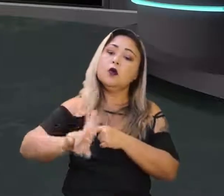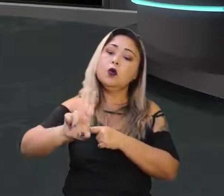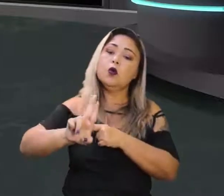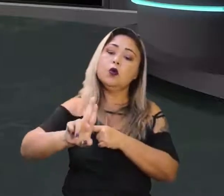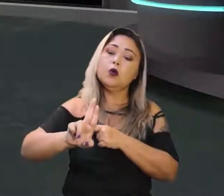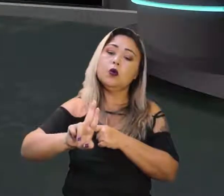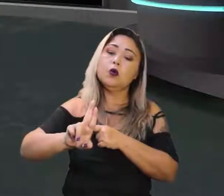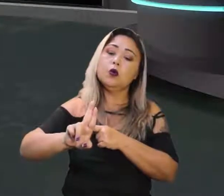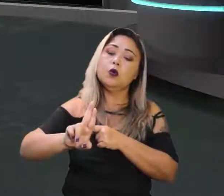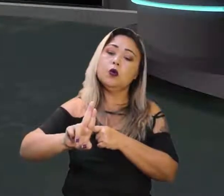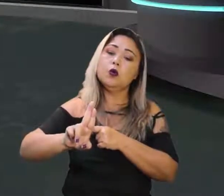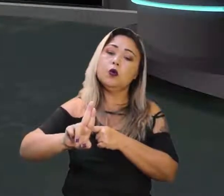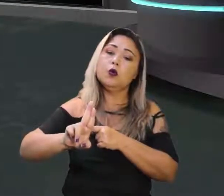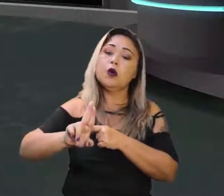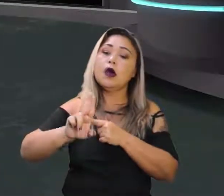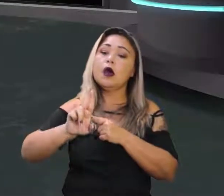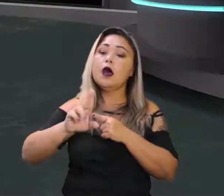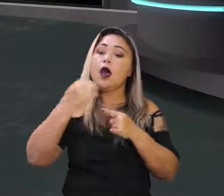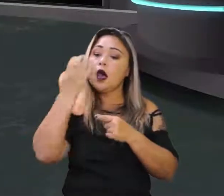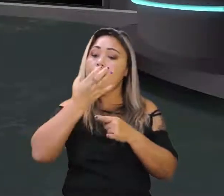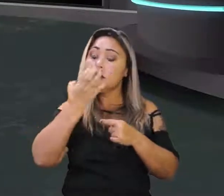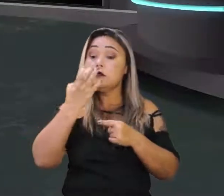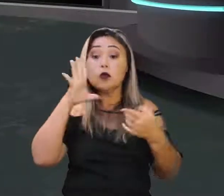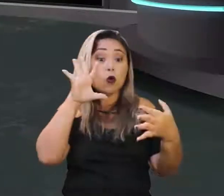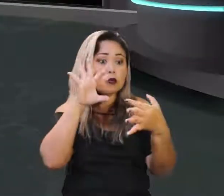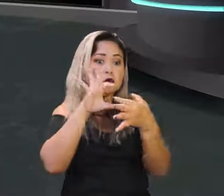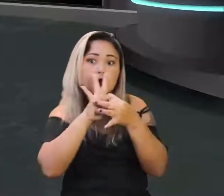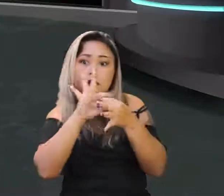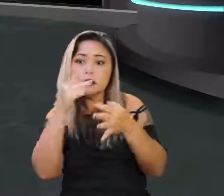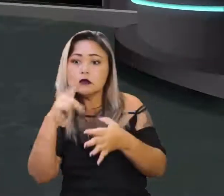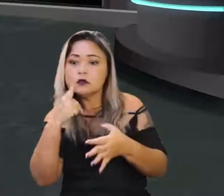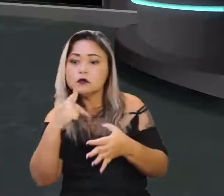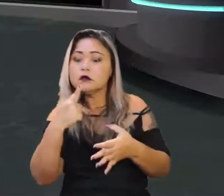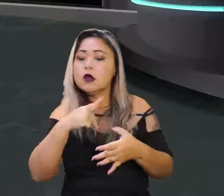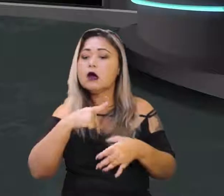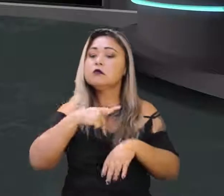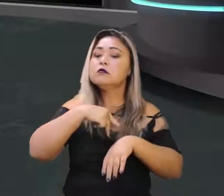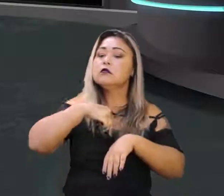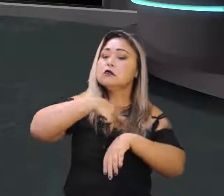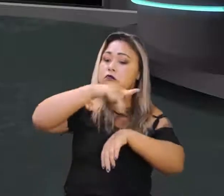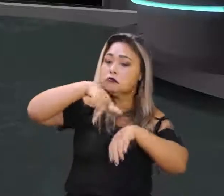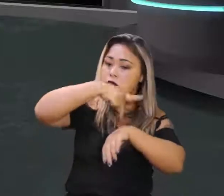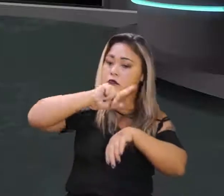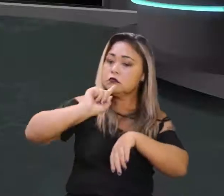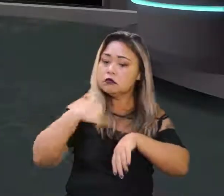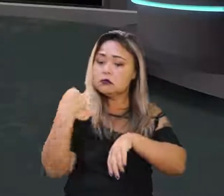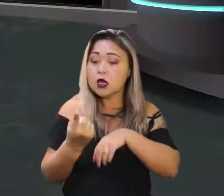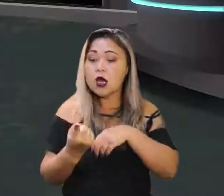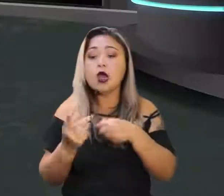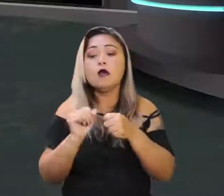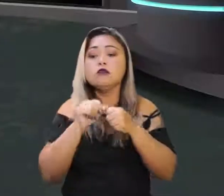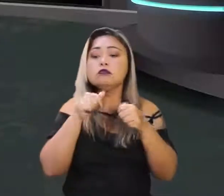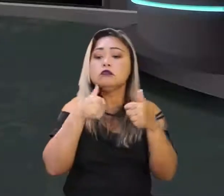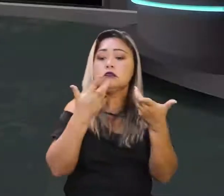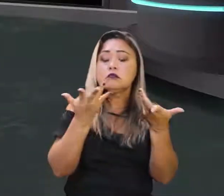utilizam música aqui do nosso contexto nacional, e é um trabalho híbrido, né?